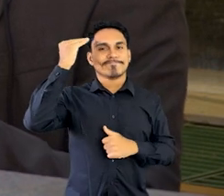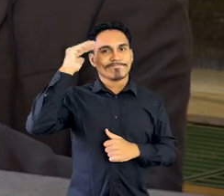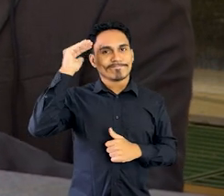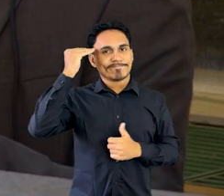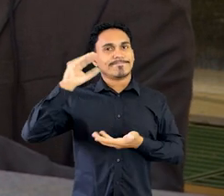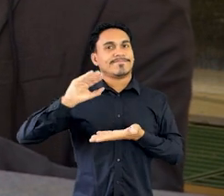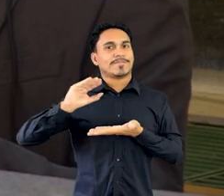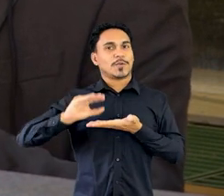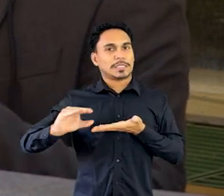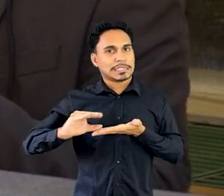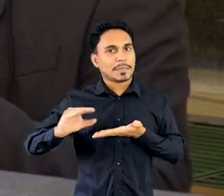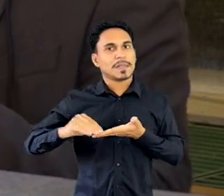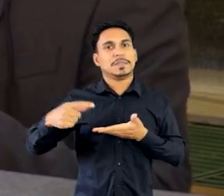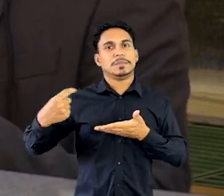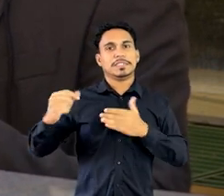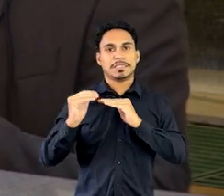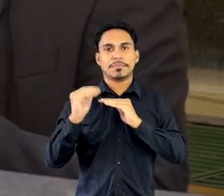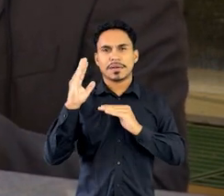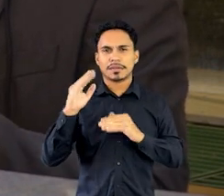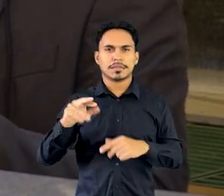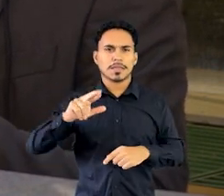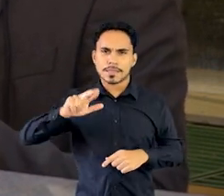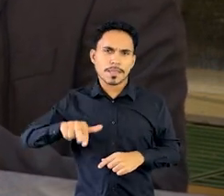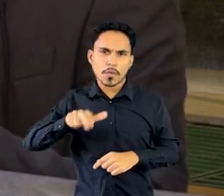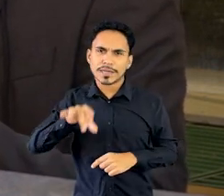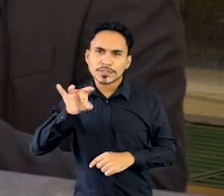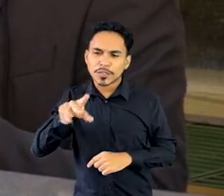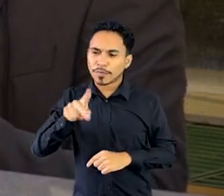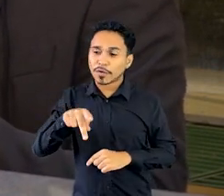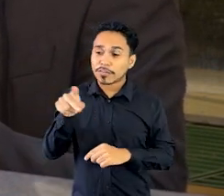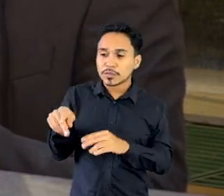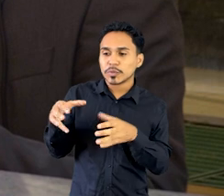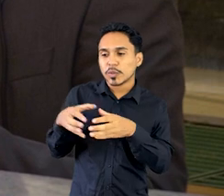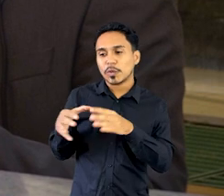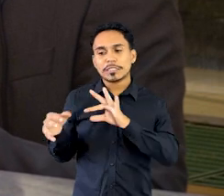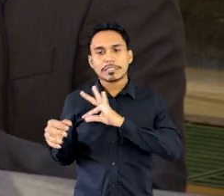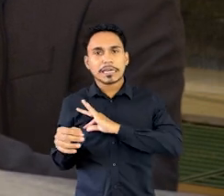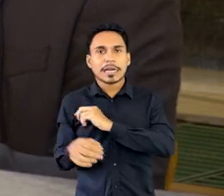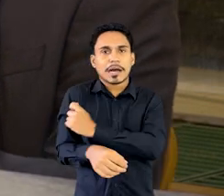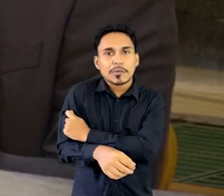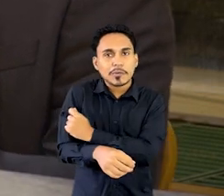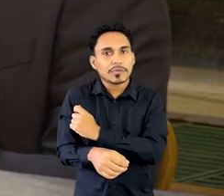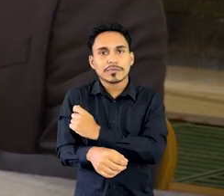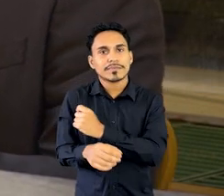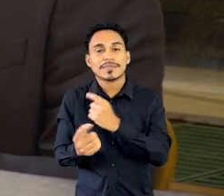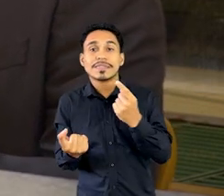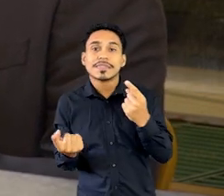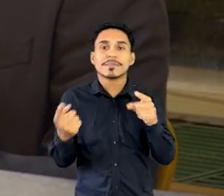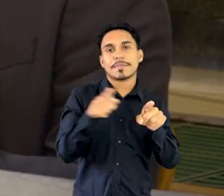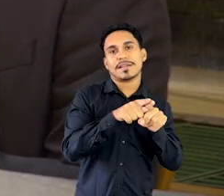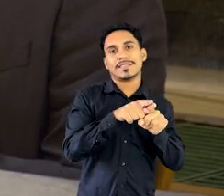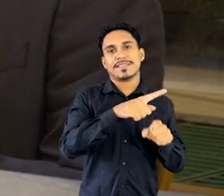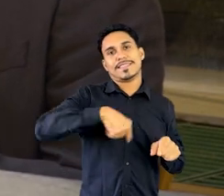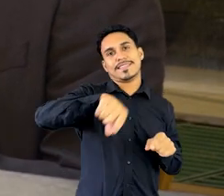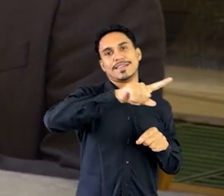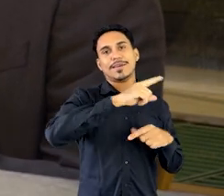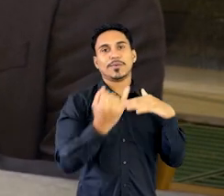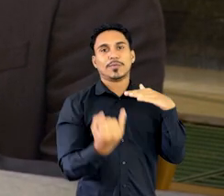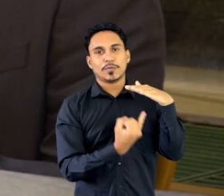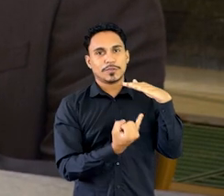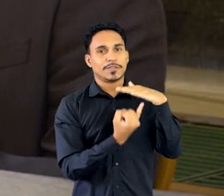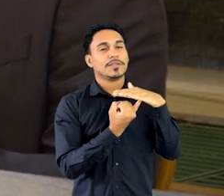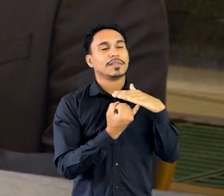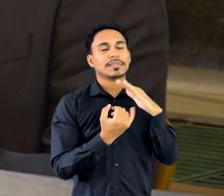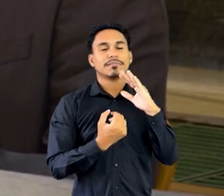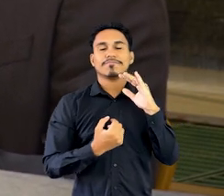também sejam parte desse diálogo não só com professores não só com técnicos não só com estudantes mas também com os ecossistemas familiares eu